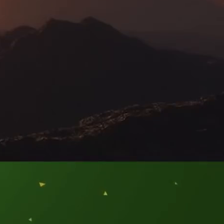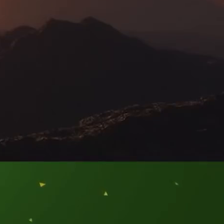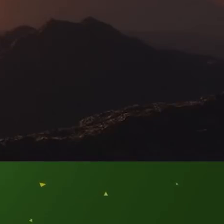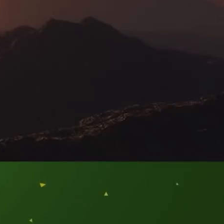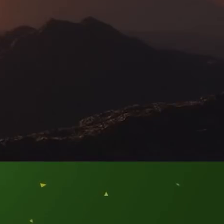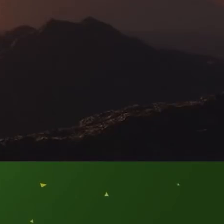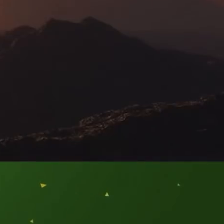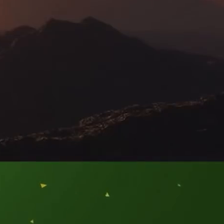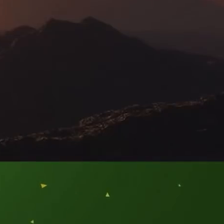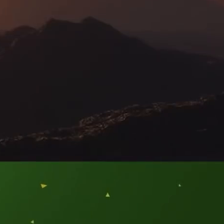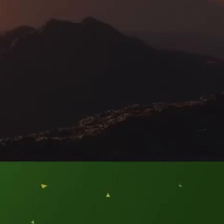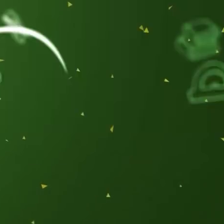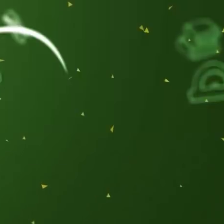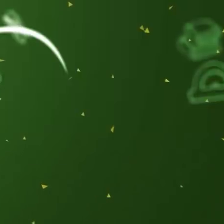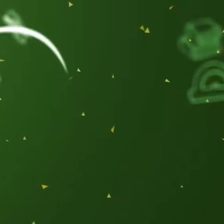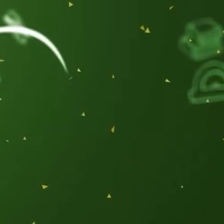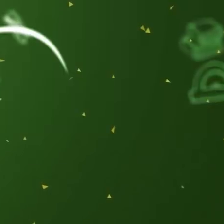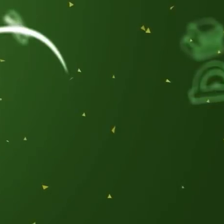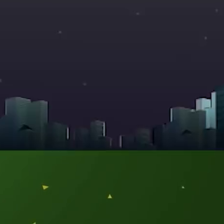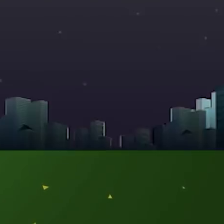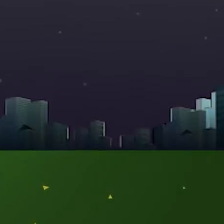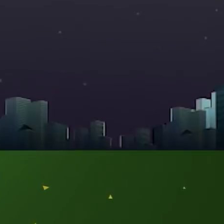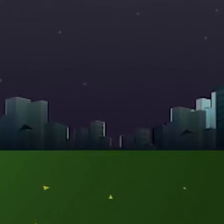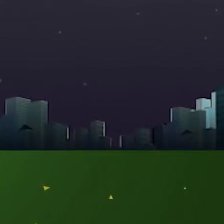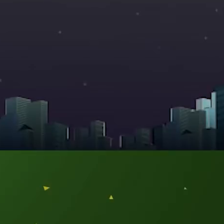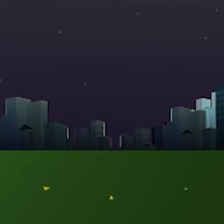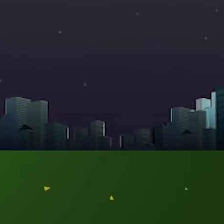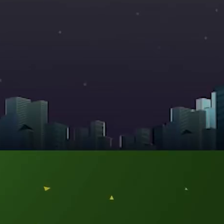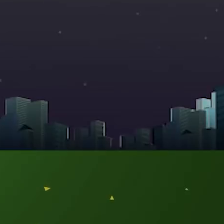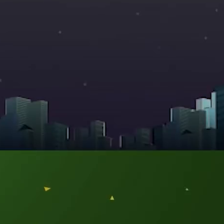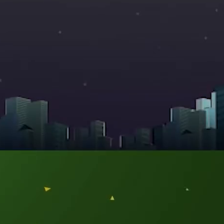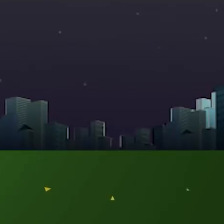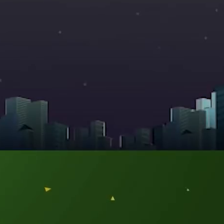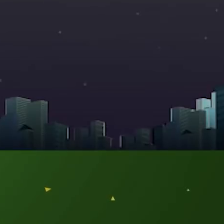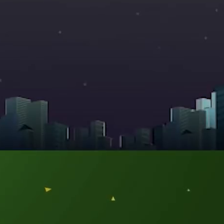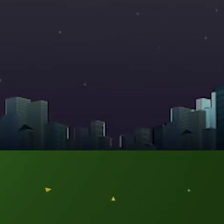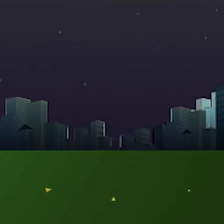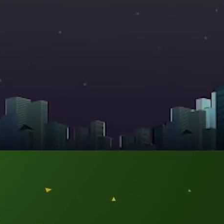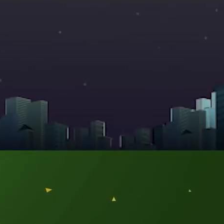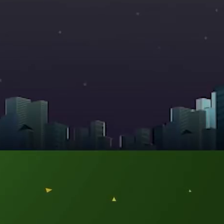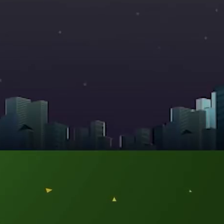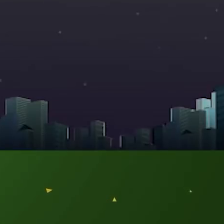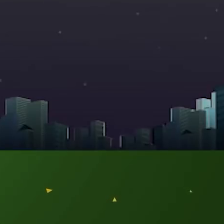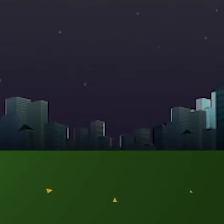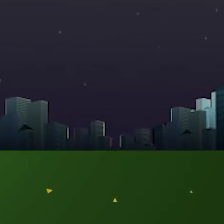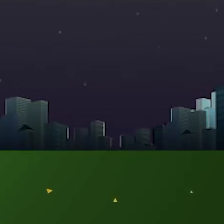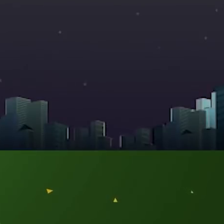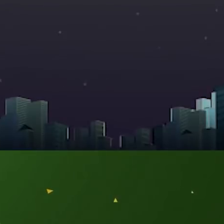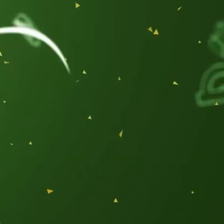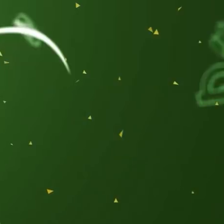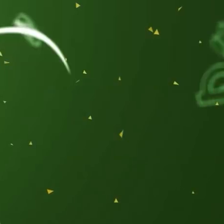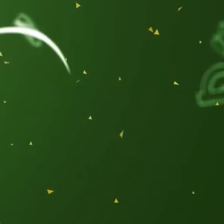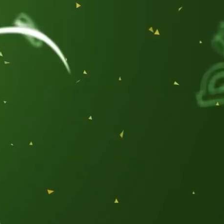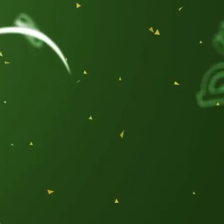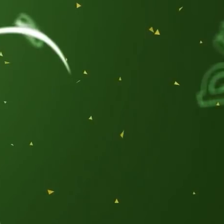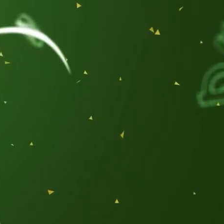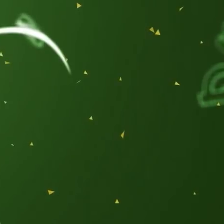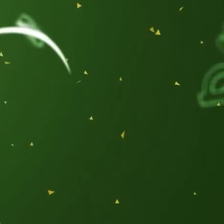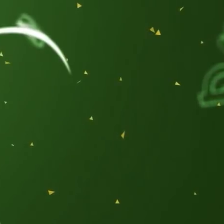Boa tarde. Ou então, boa noite. Boa noite.